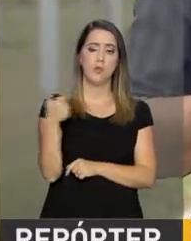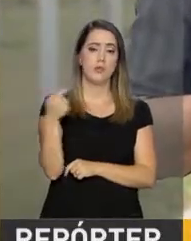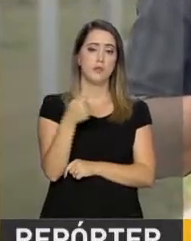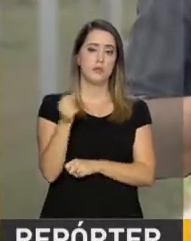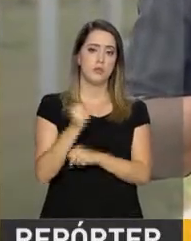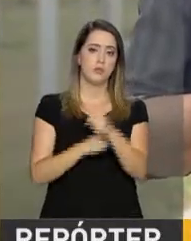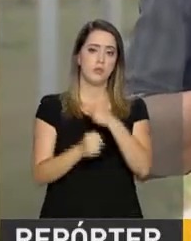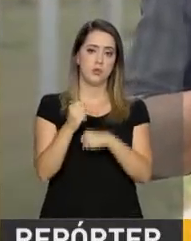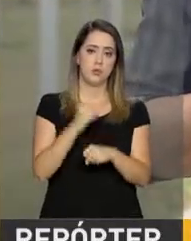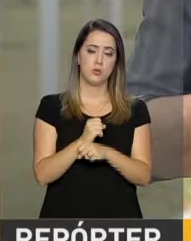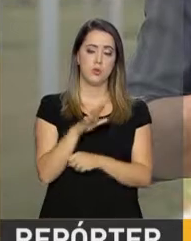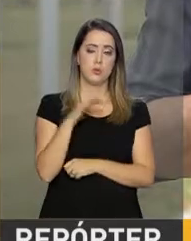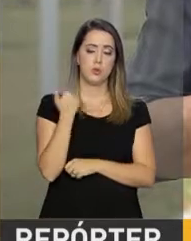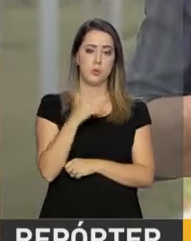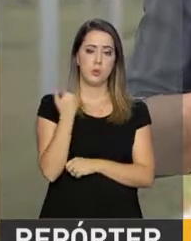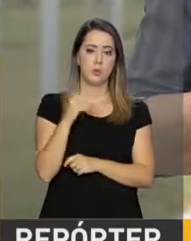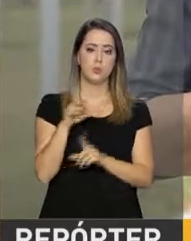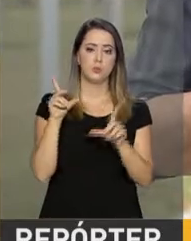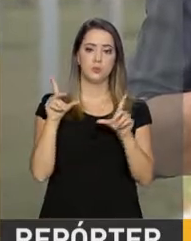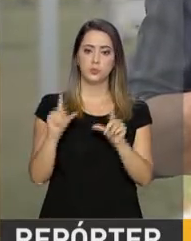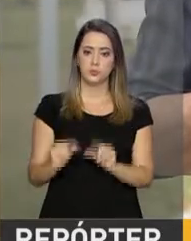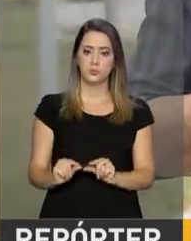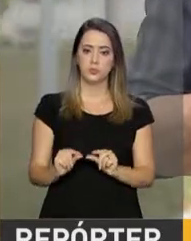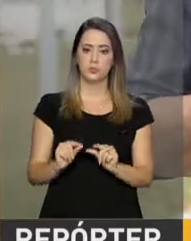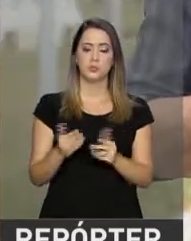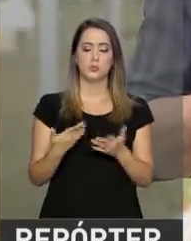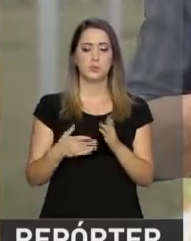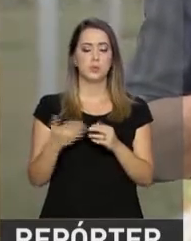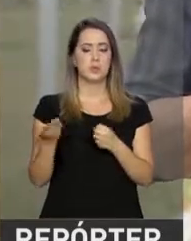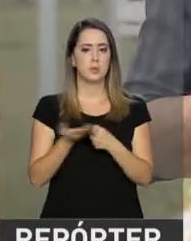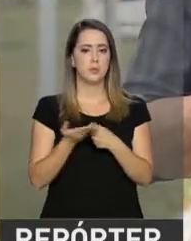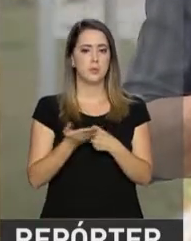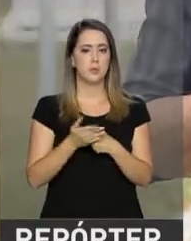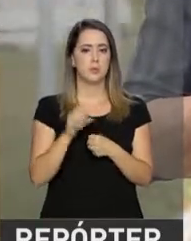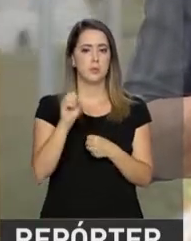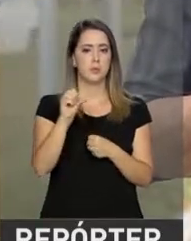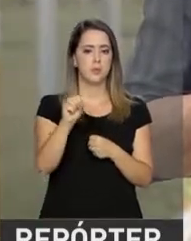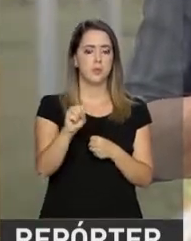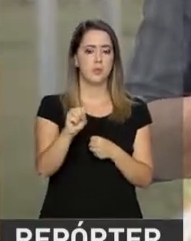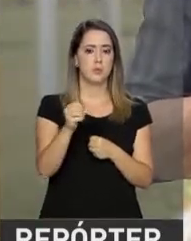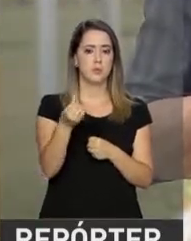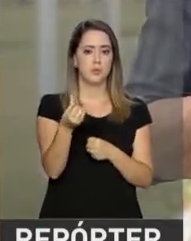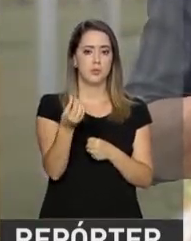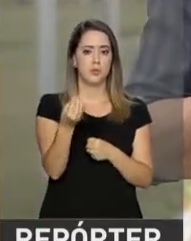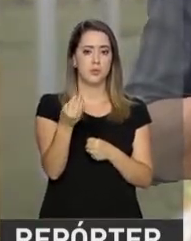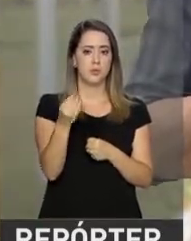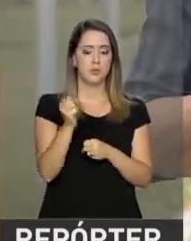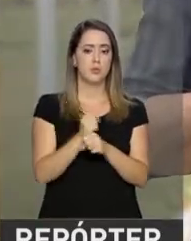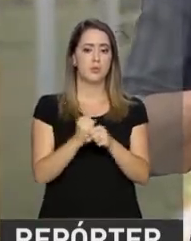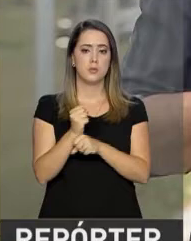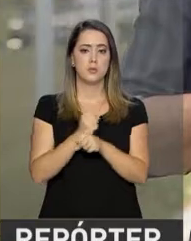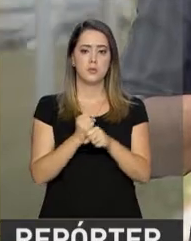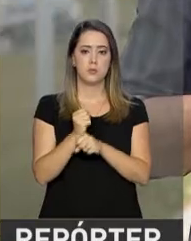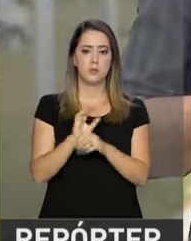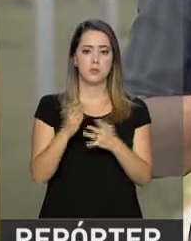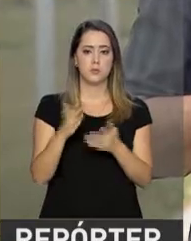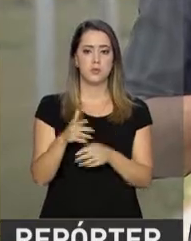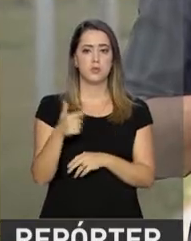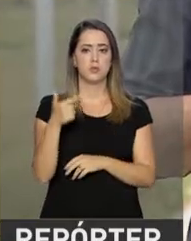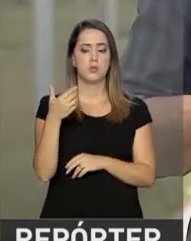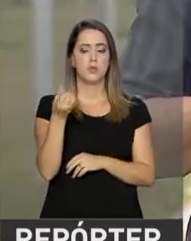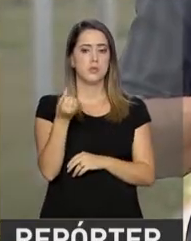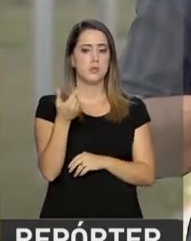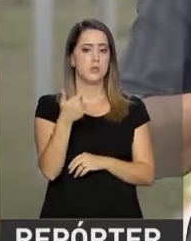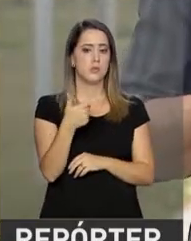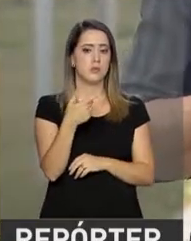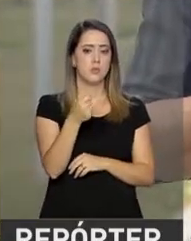número de mortes no trânsito vêm caindo passou de uma média de oito mil e 600 por ano em 2012 para cerca de